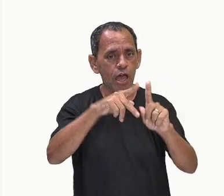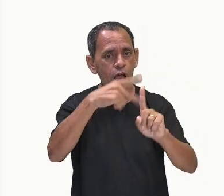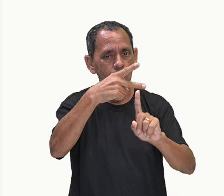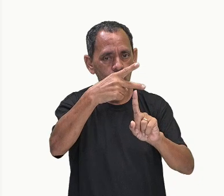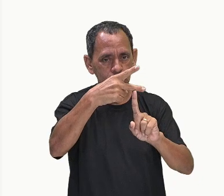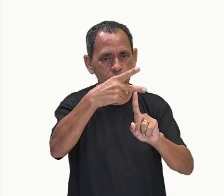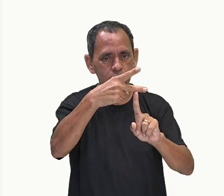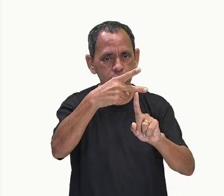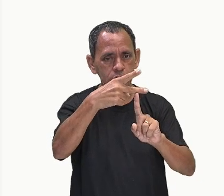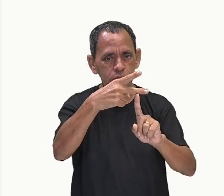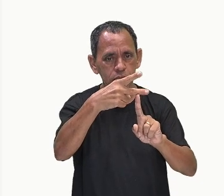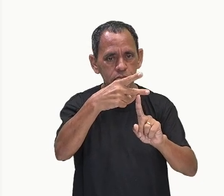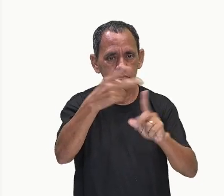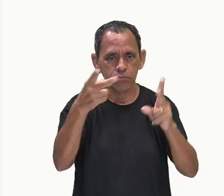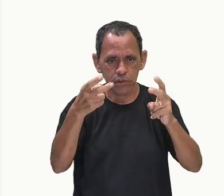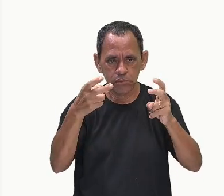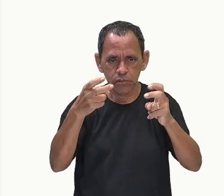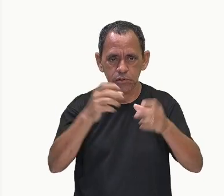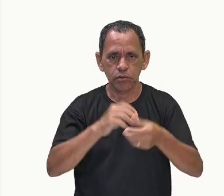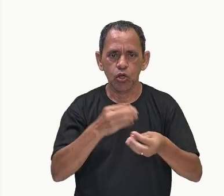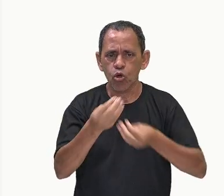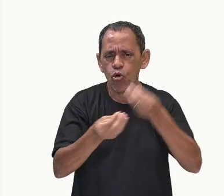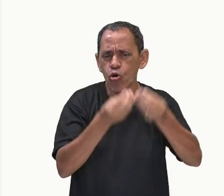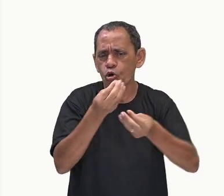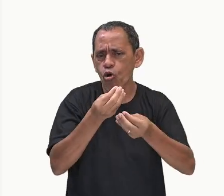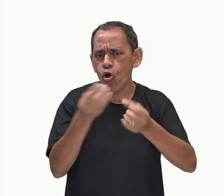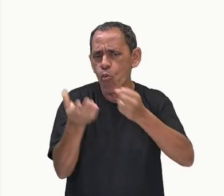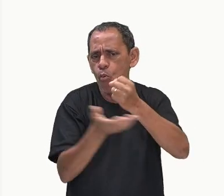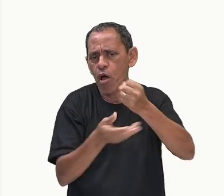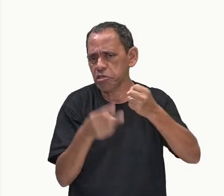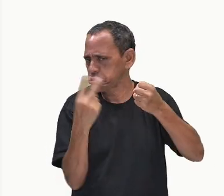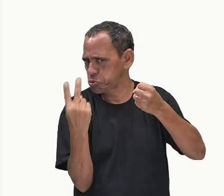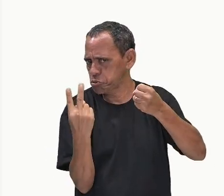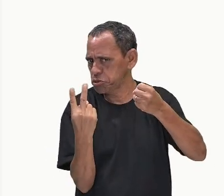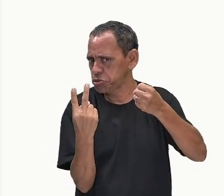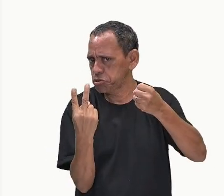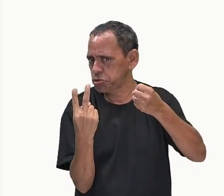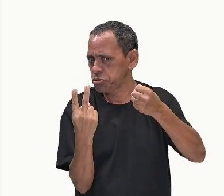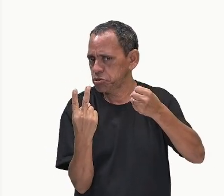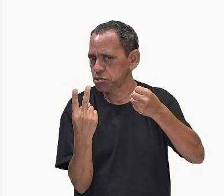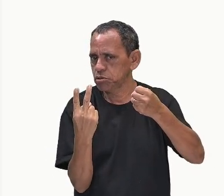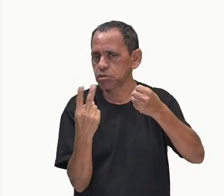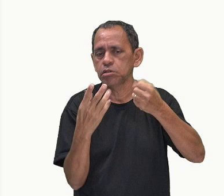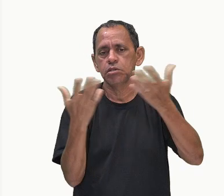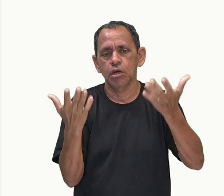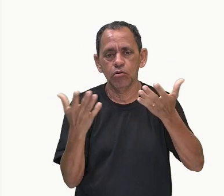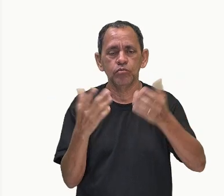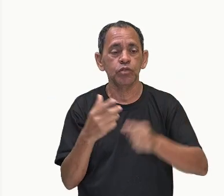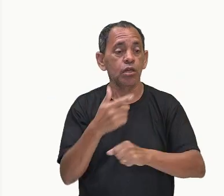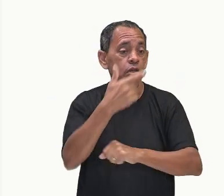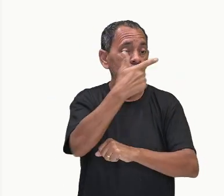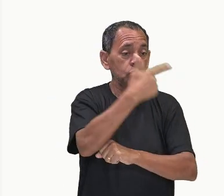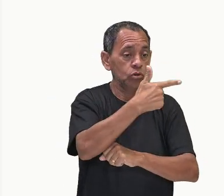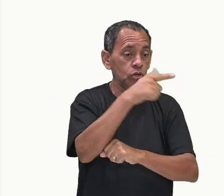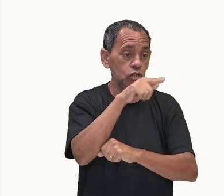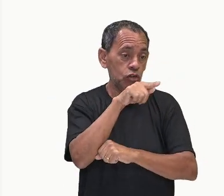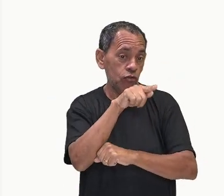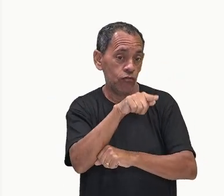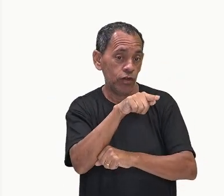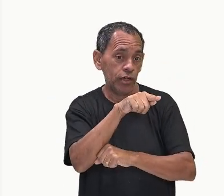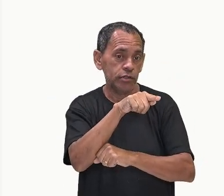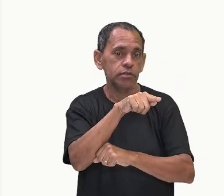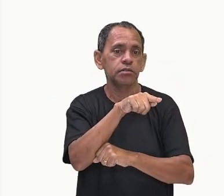não é? Como são duas bases, então vão ser 2 vezes essa